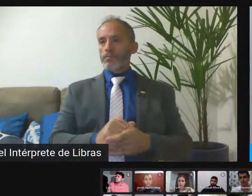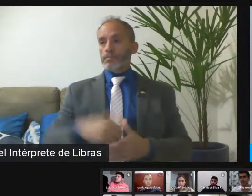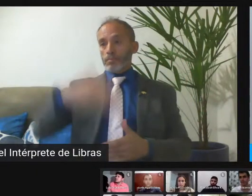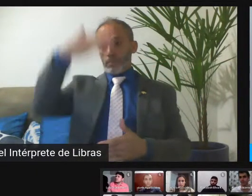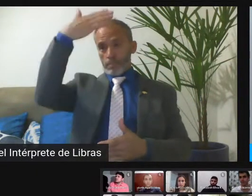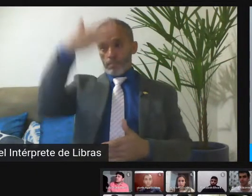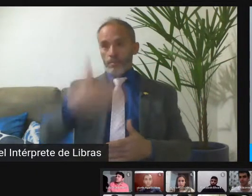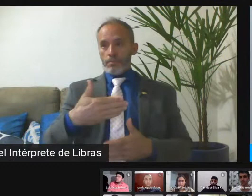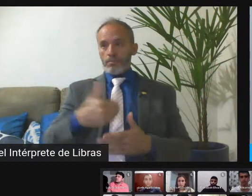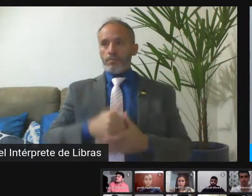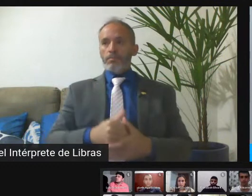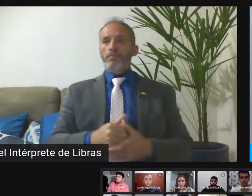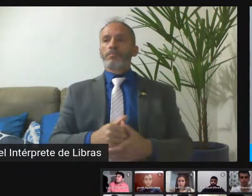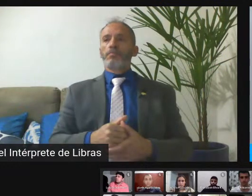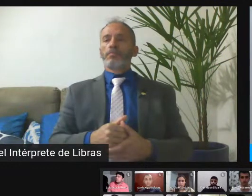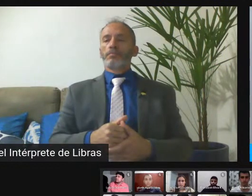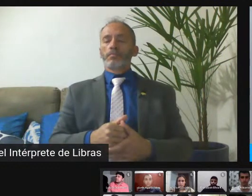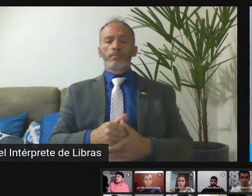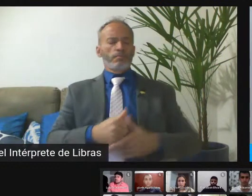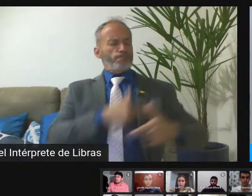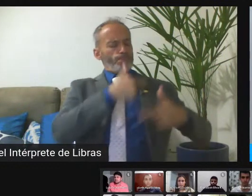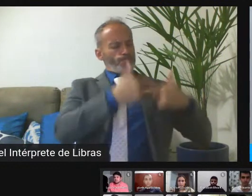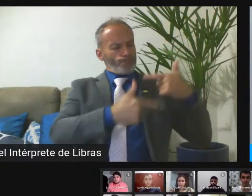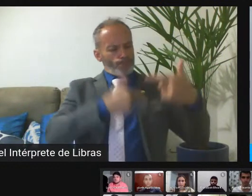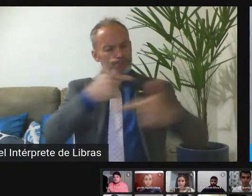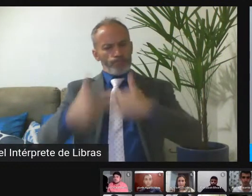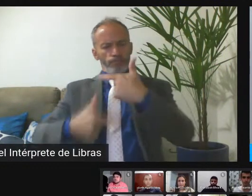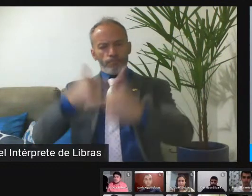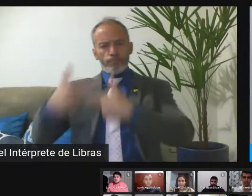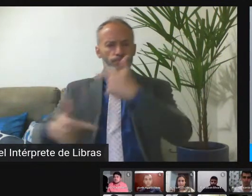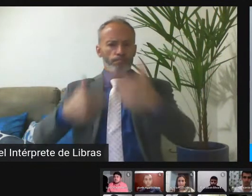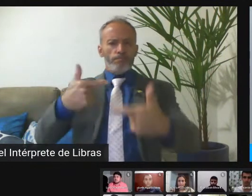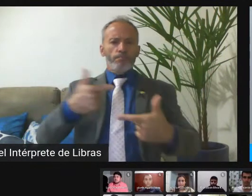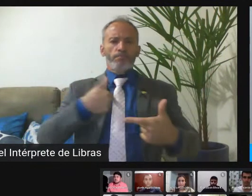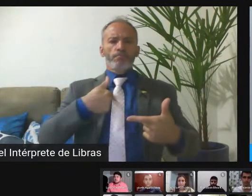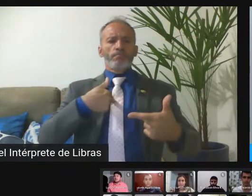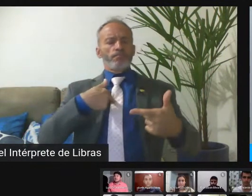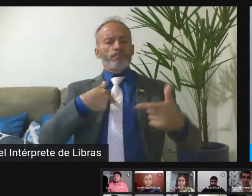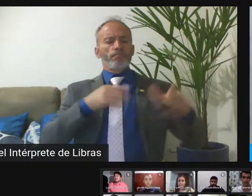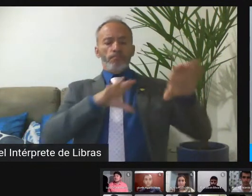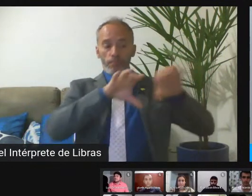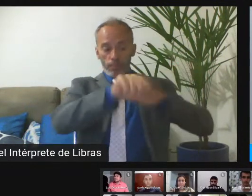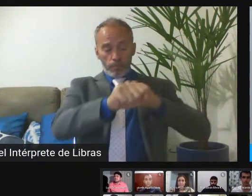Prometo, no exercício das funções de meu grau,